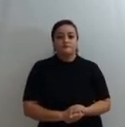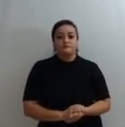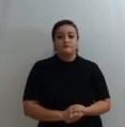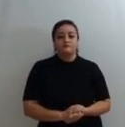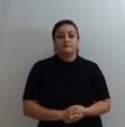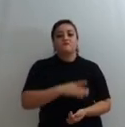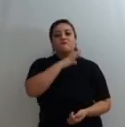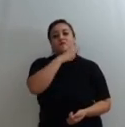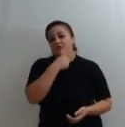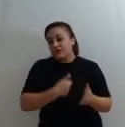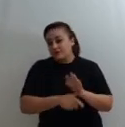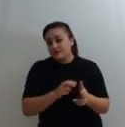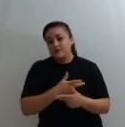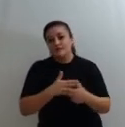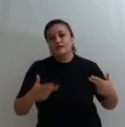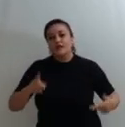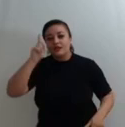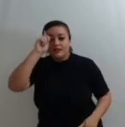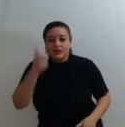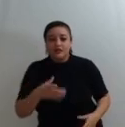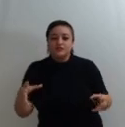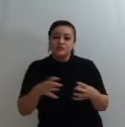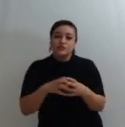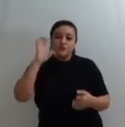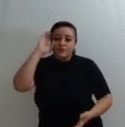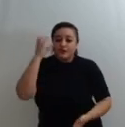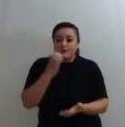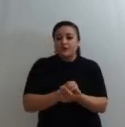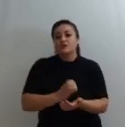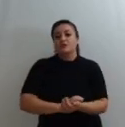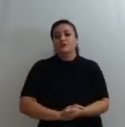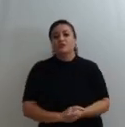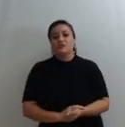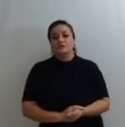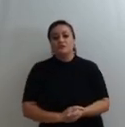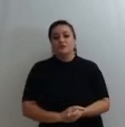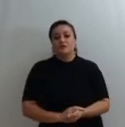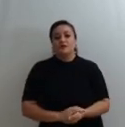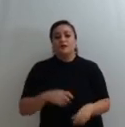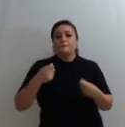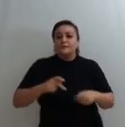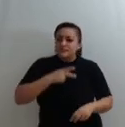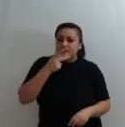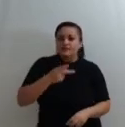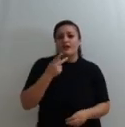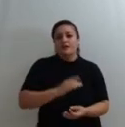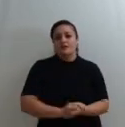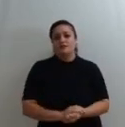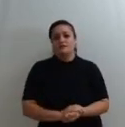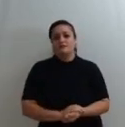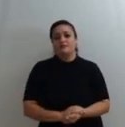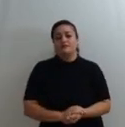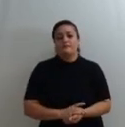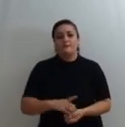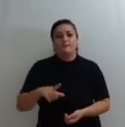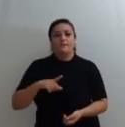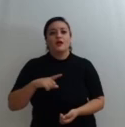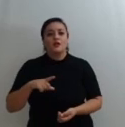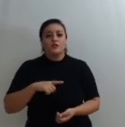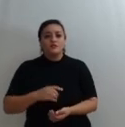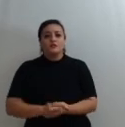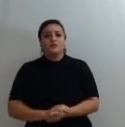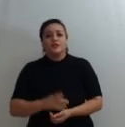antecedentes, liderança de organização criminosa, sejam pelo menos mencionados, ou que se faça uma alusão à permanência